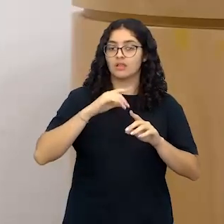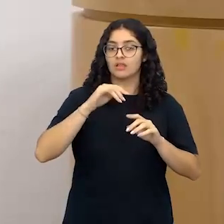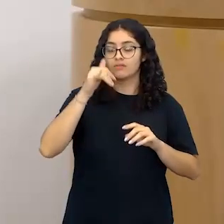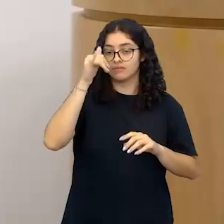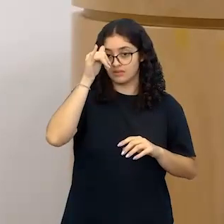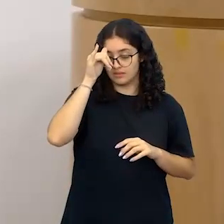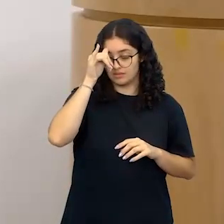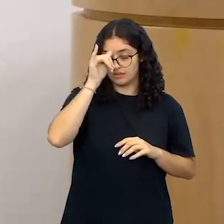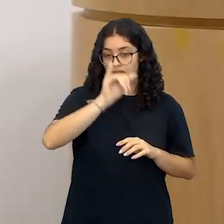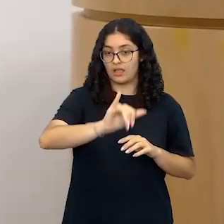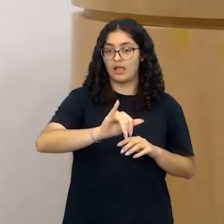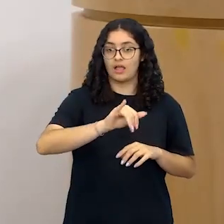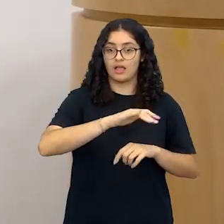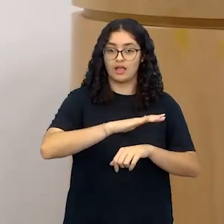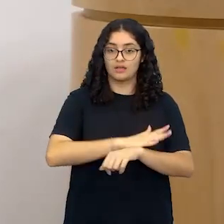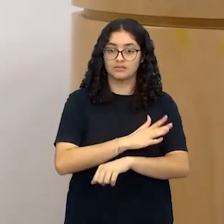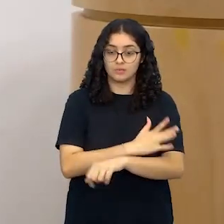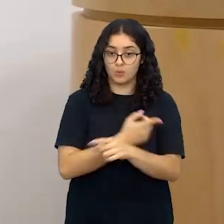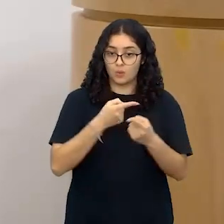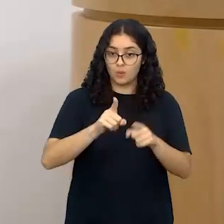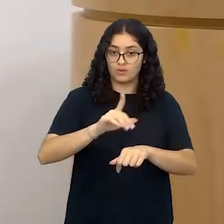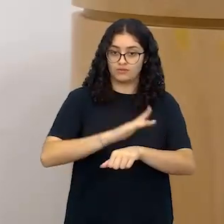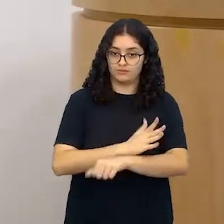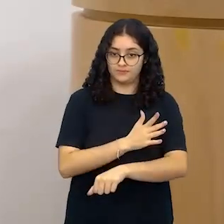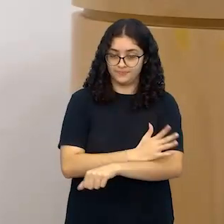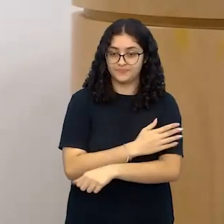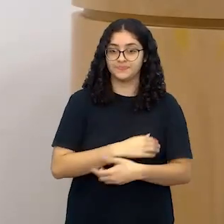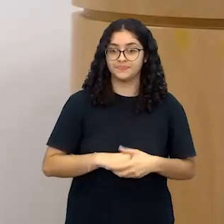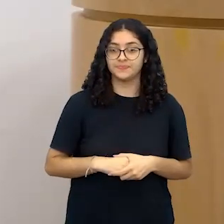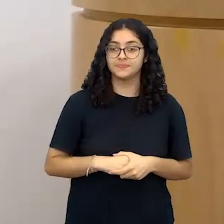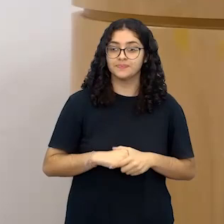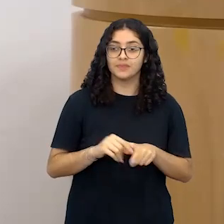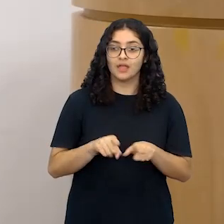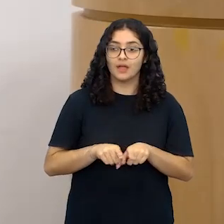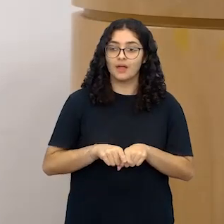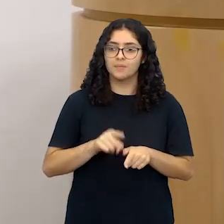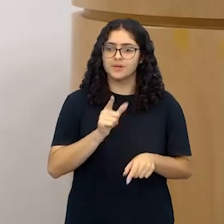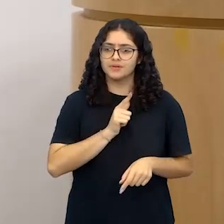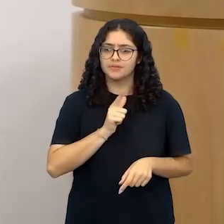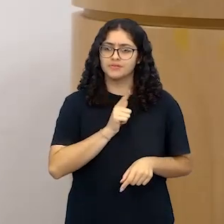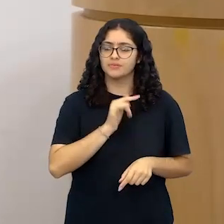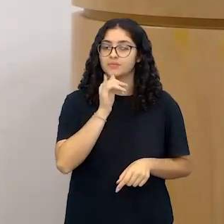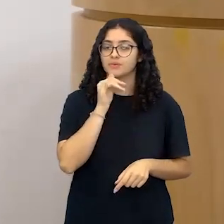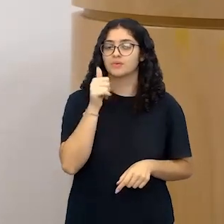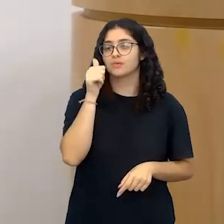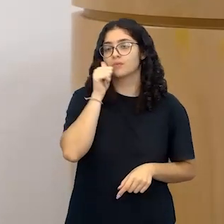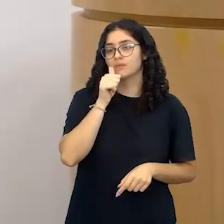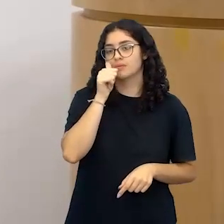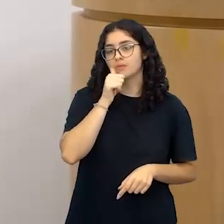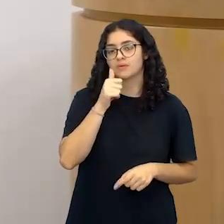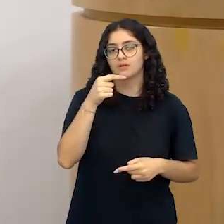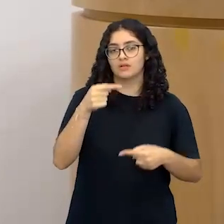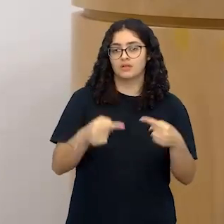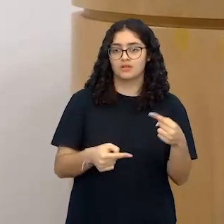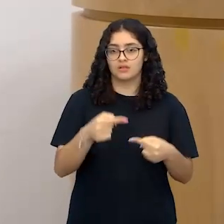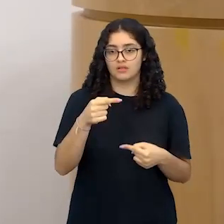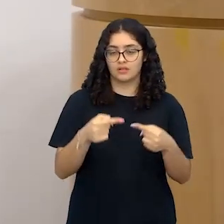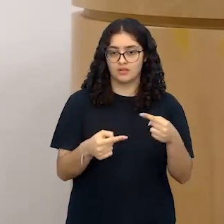faz parte da educação integral. Quando você traz as questões de mulher, os debates contra